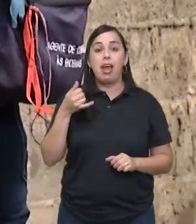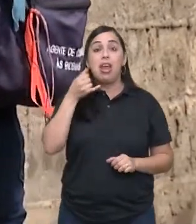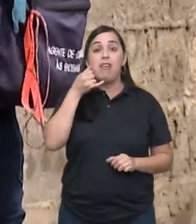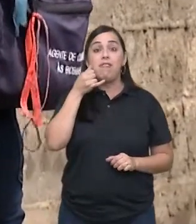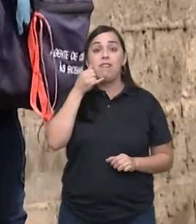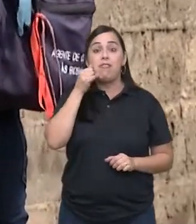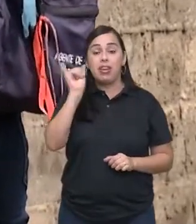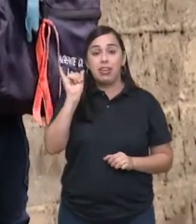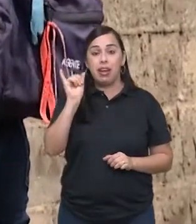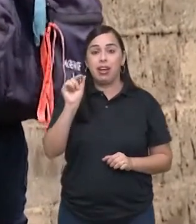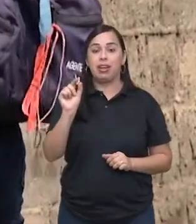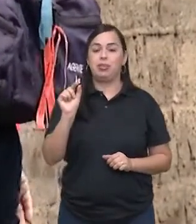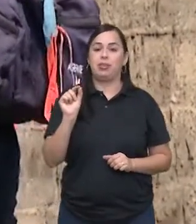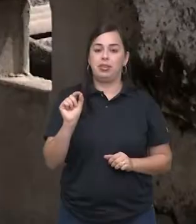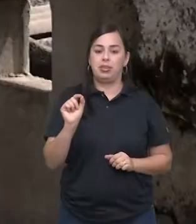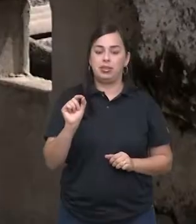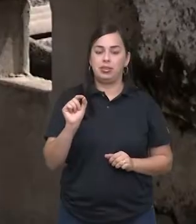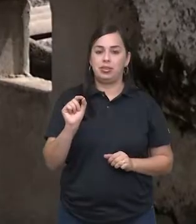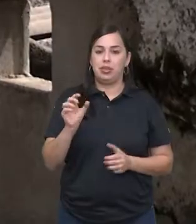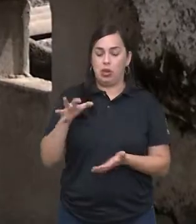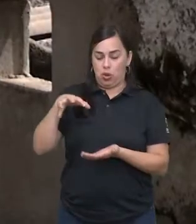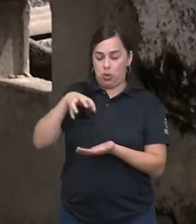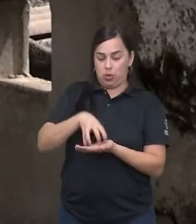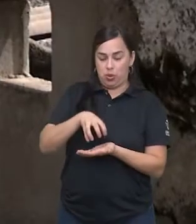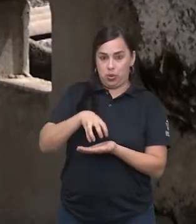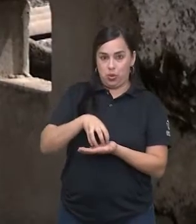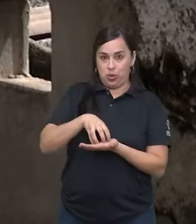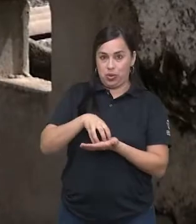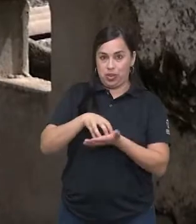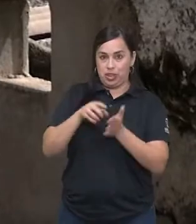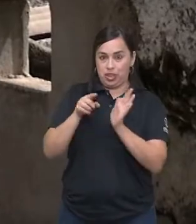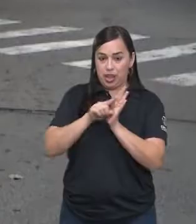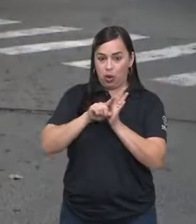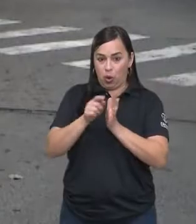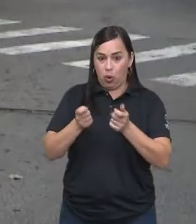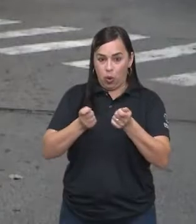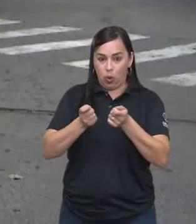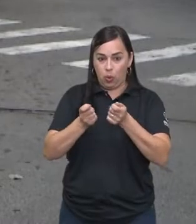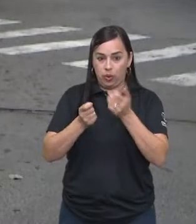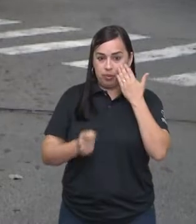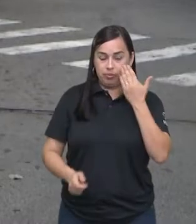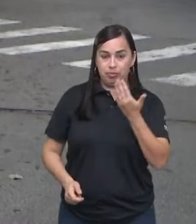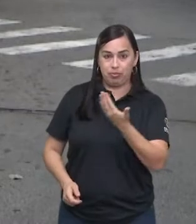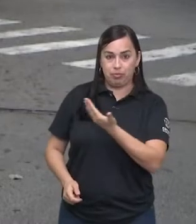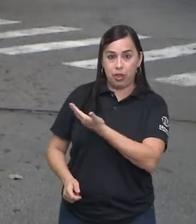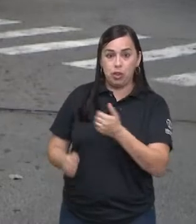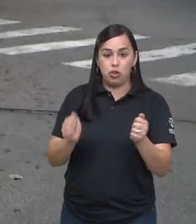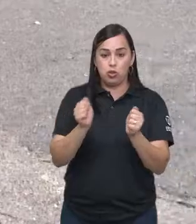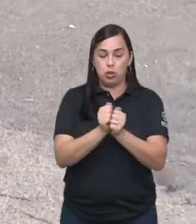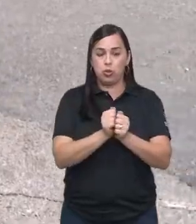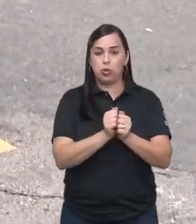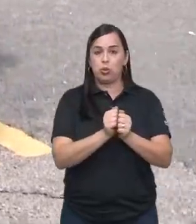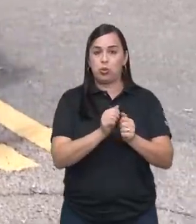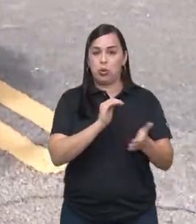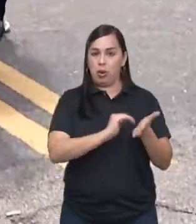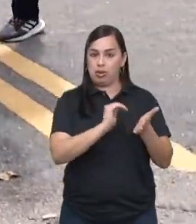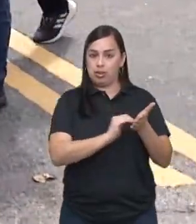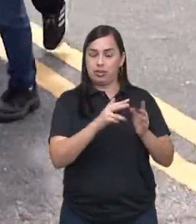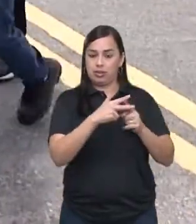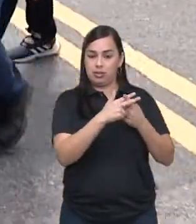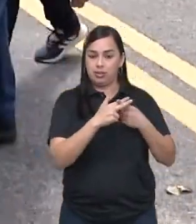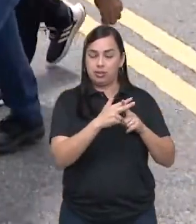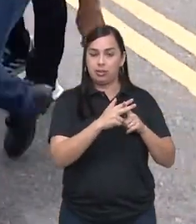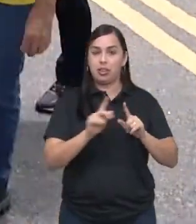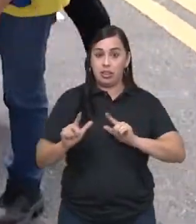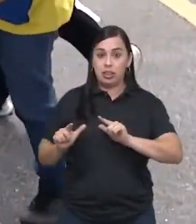número de casos de dengue na cidade, o Centro de Controle de Zoonoses, em parceria com a Secretaria de Manutenção, vão realizar